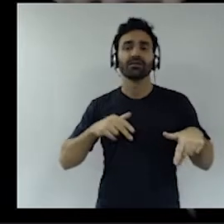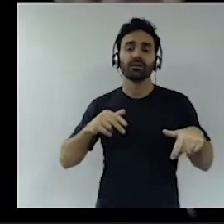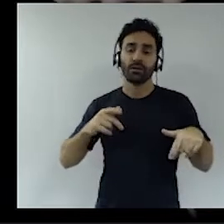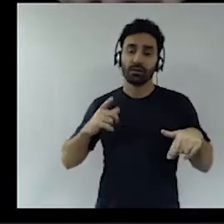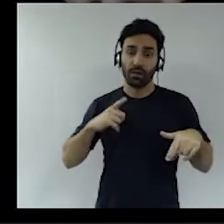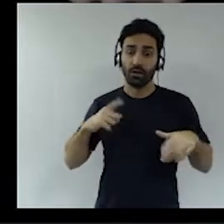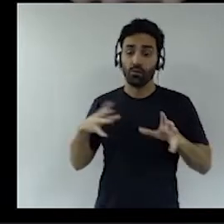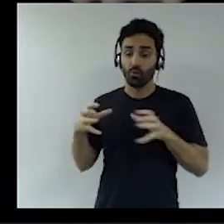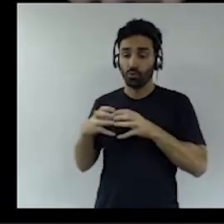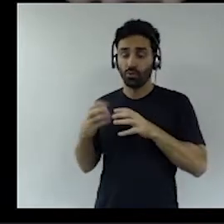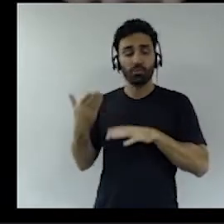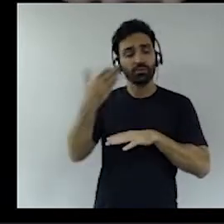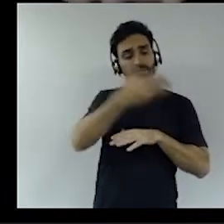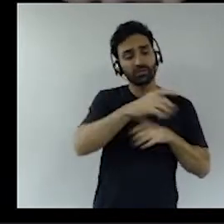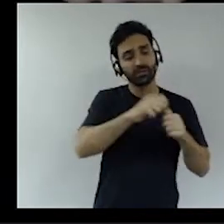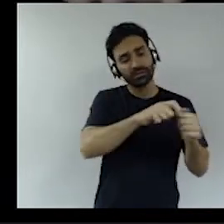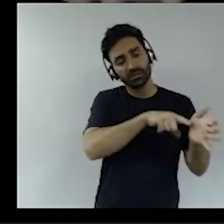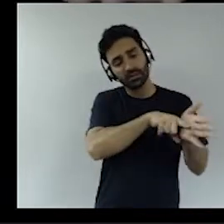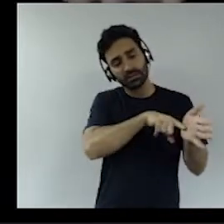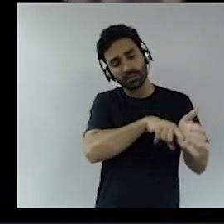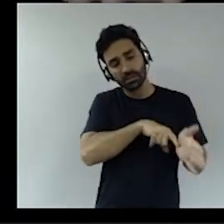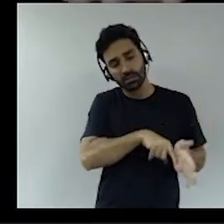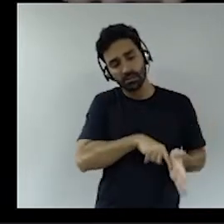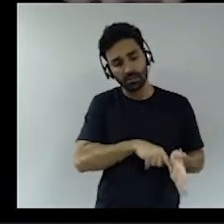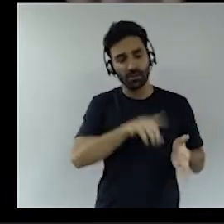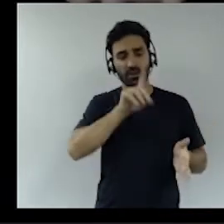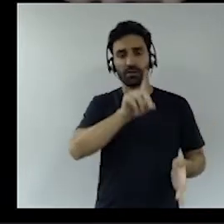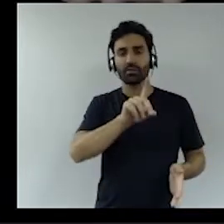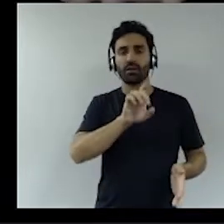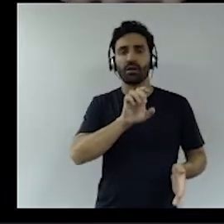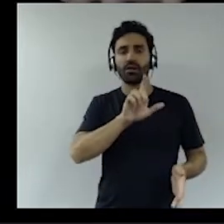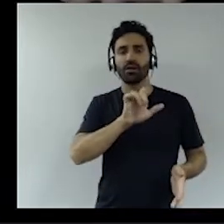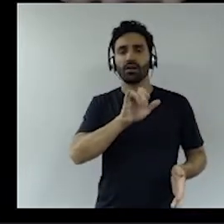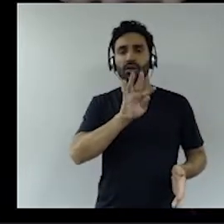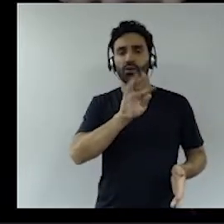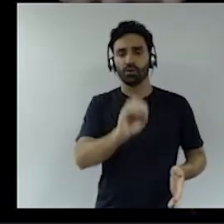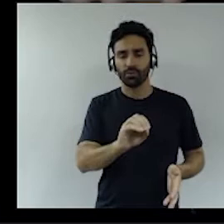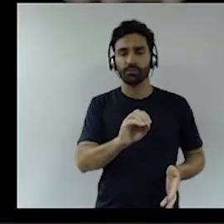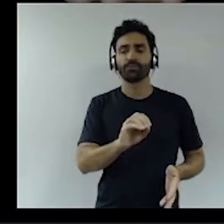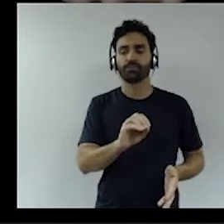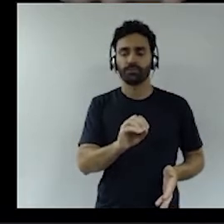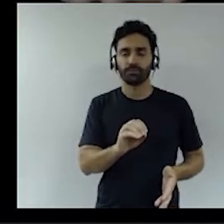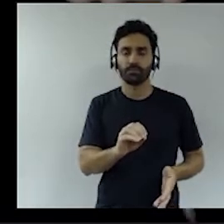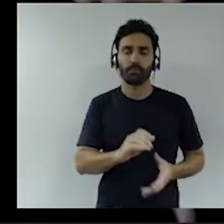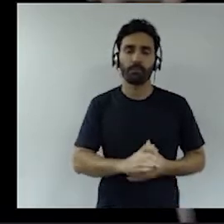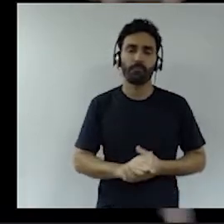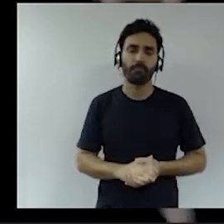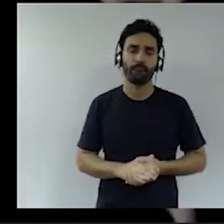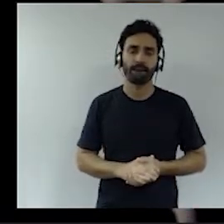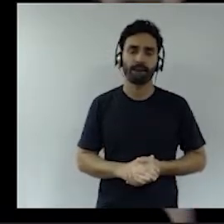delito, foi a recomendação. No mesmo sentido,